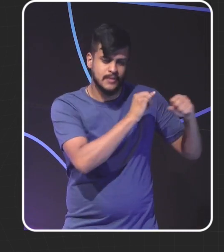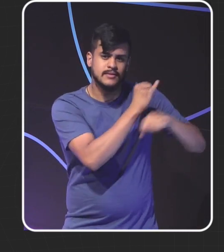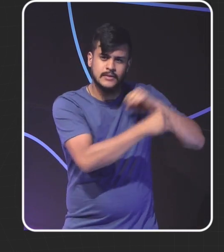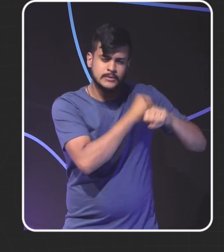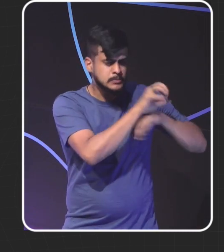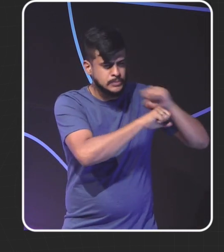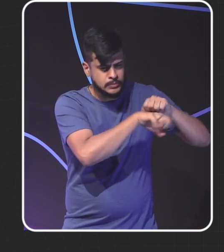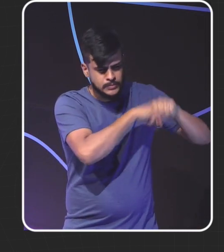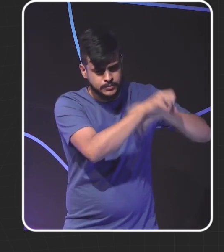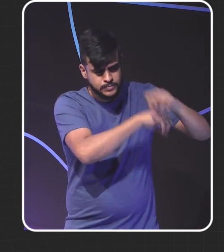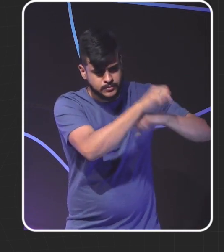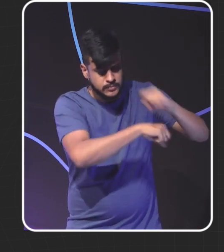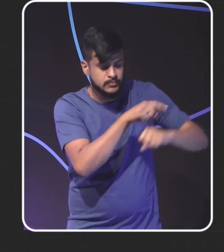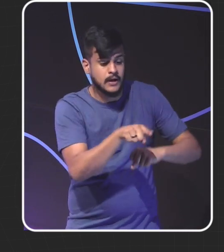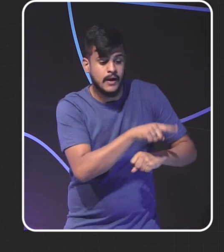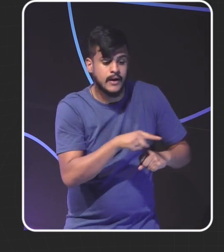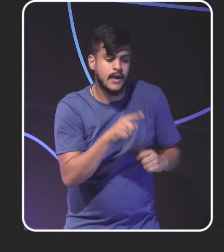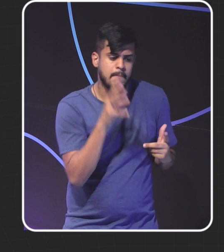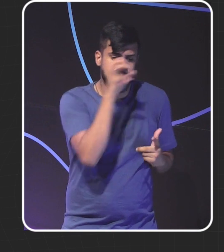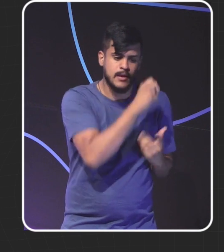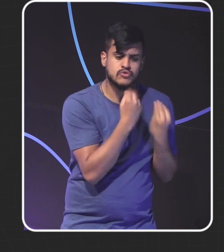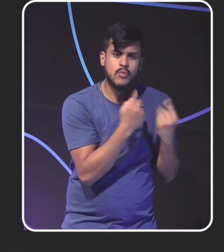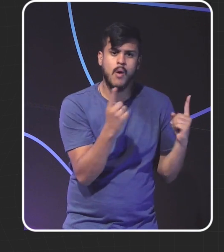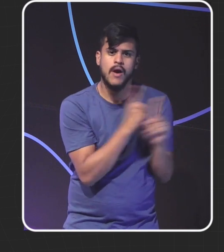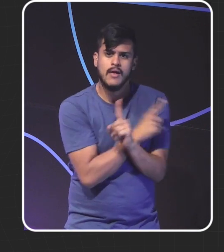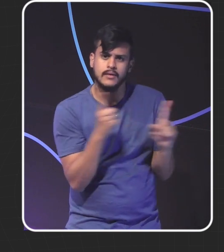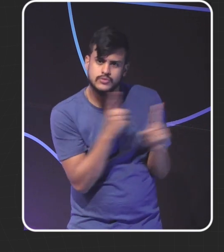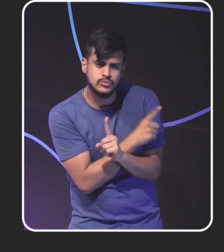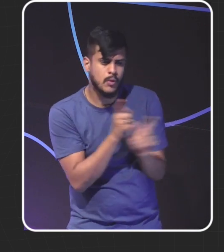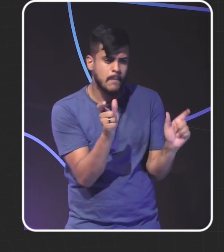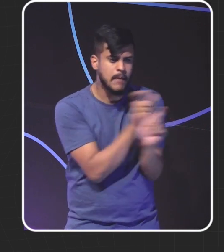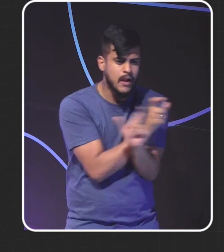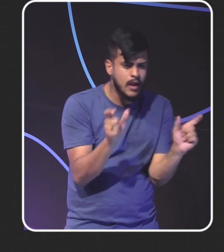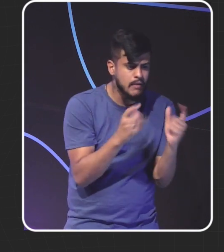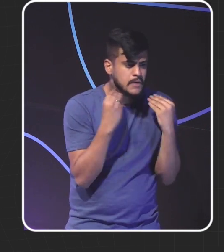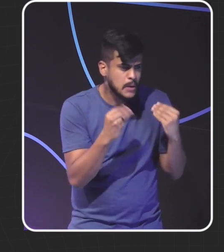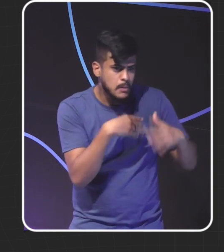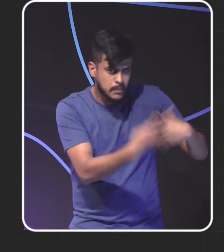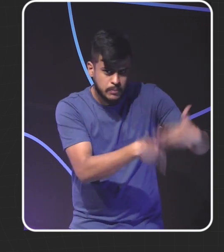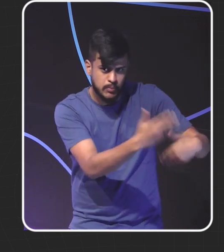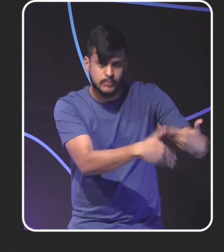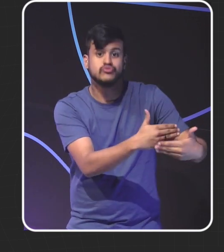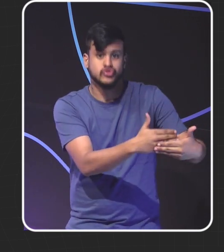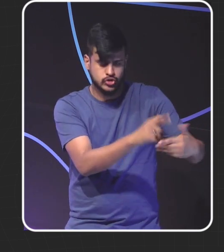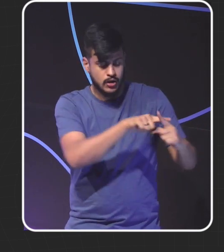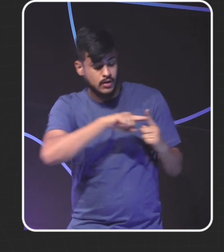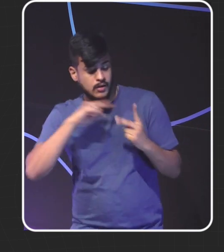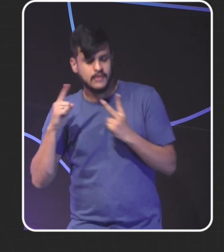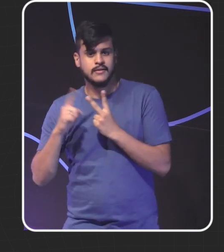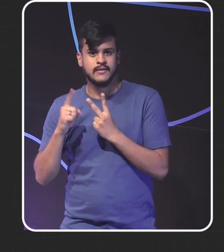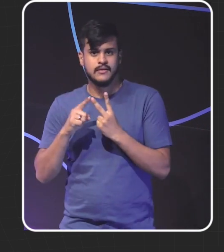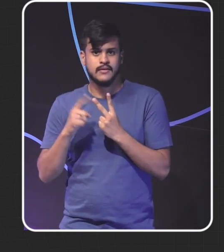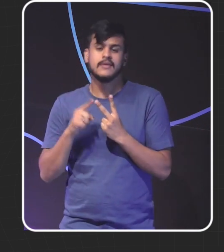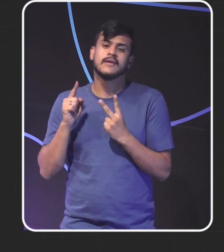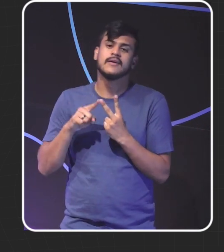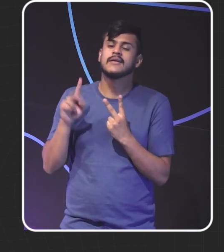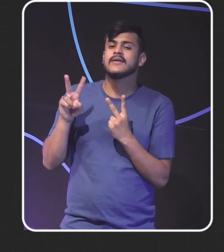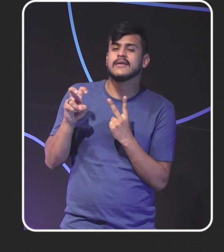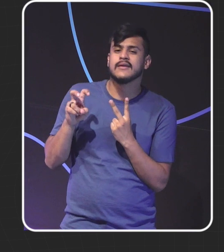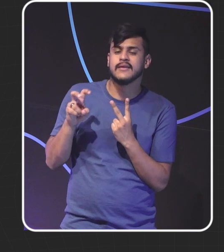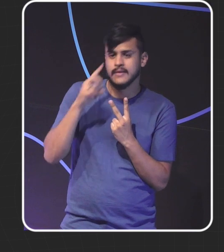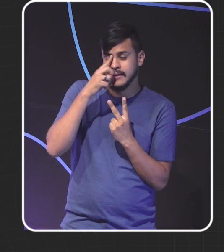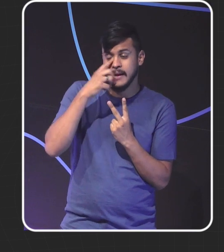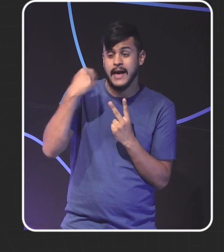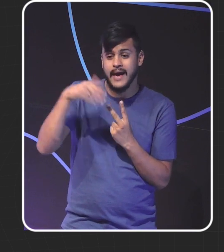e a partir daquilo aprendendo as relações entre coisas, entre palavras. E um segundo momento é o que a gente chama de